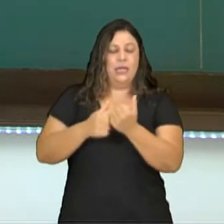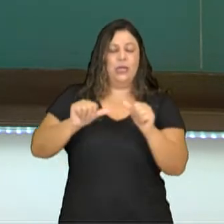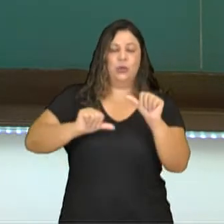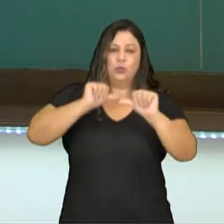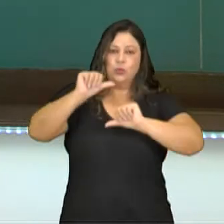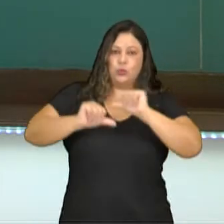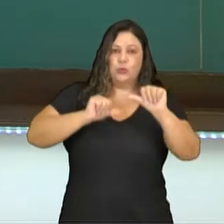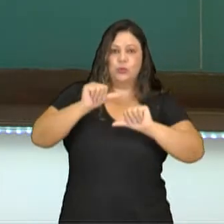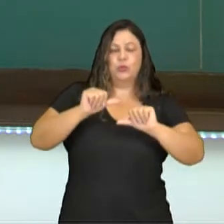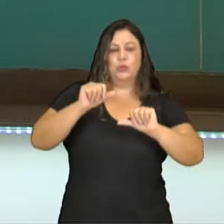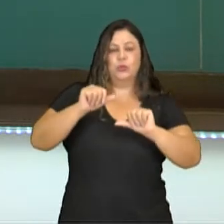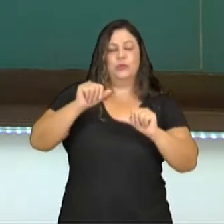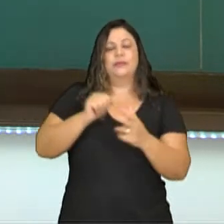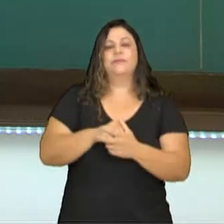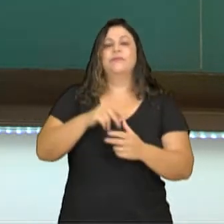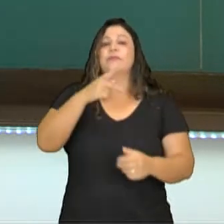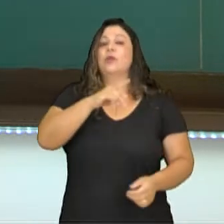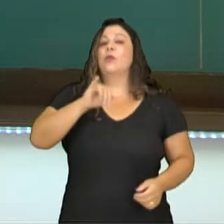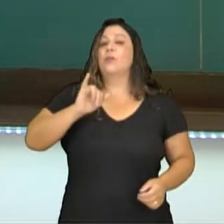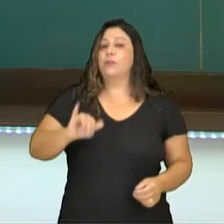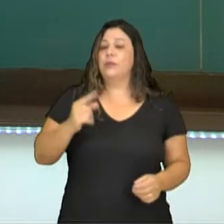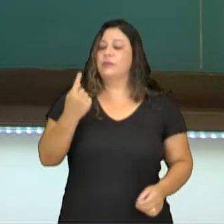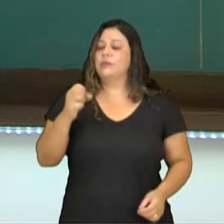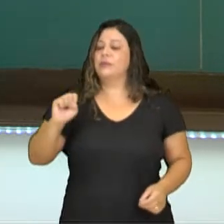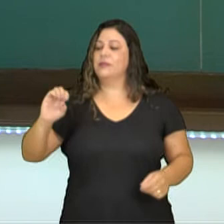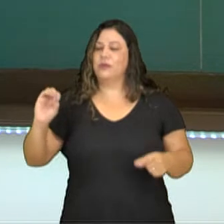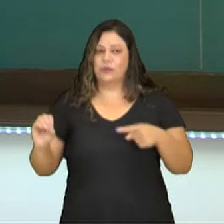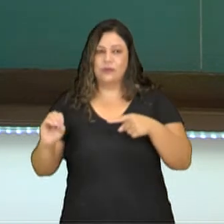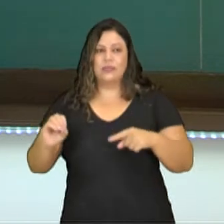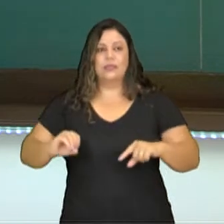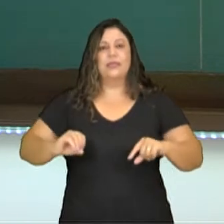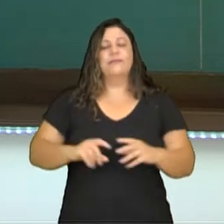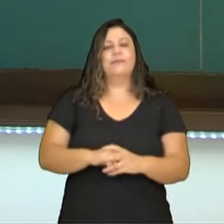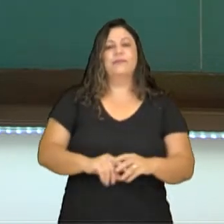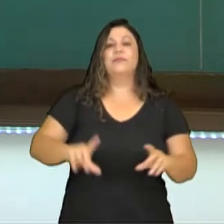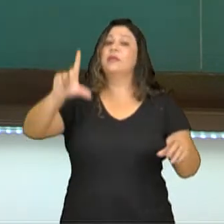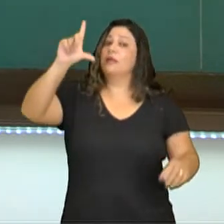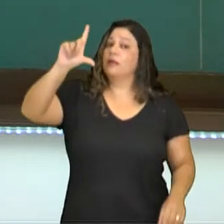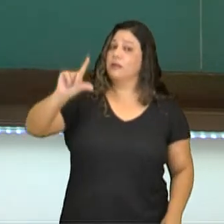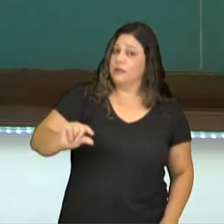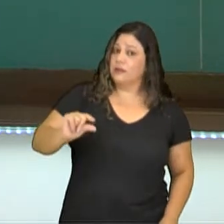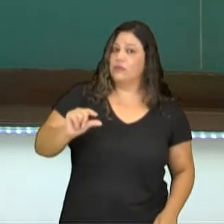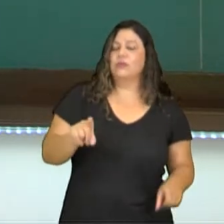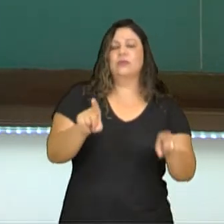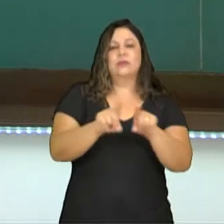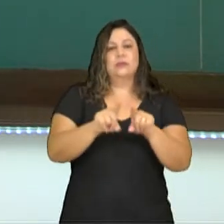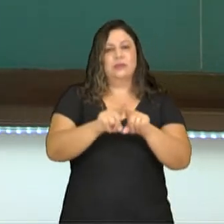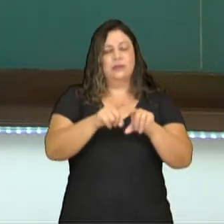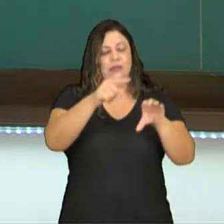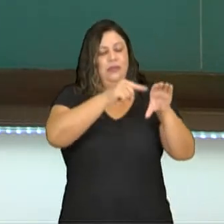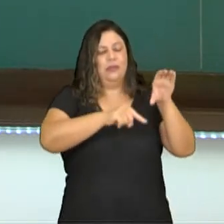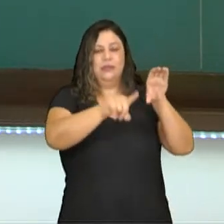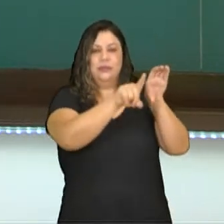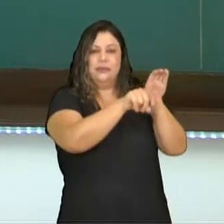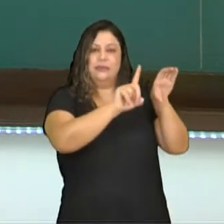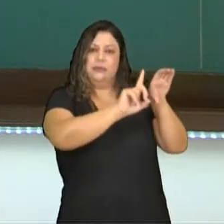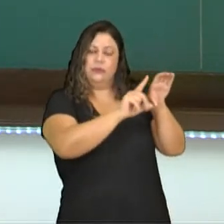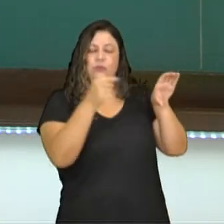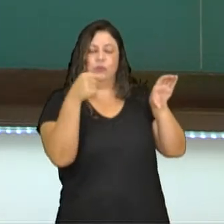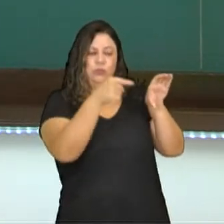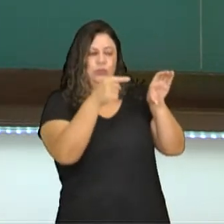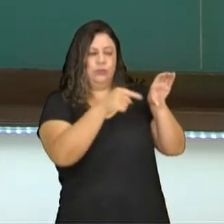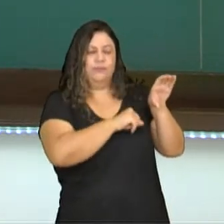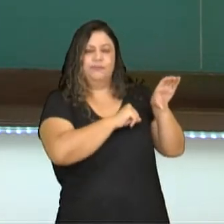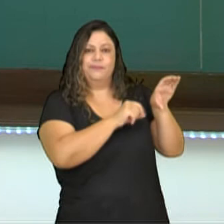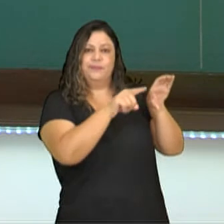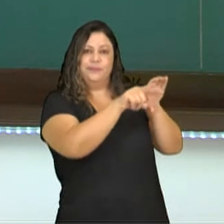E vamos lembrar que podemos aí fazer a redução de ângulos ao primeiro quadrante para aqueles ângulos que não estão no primeiro